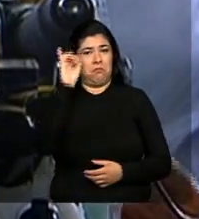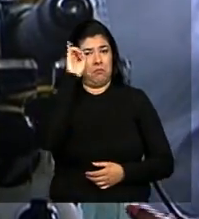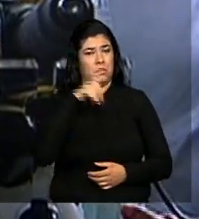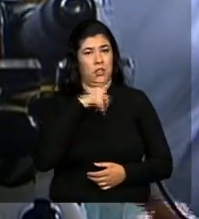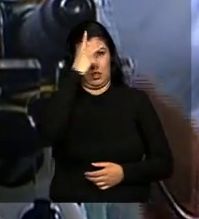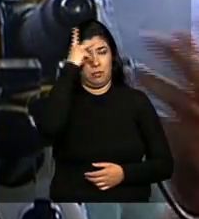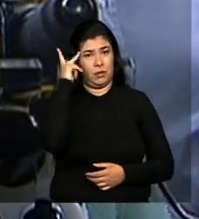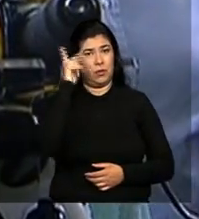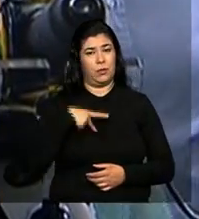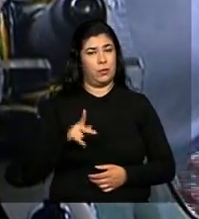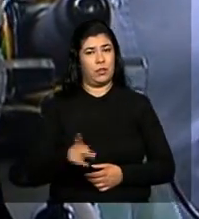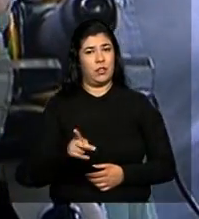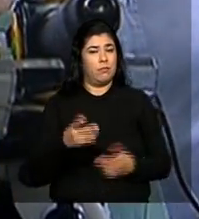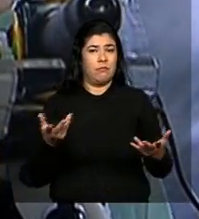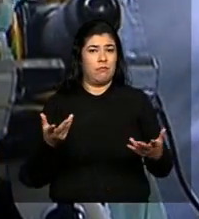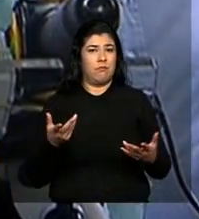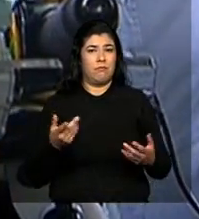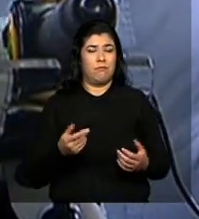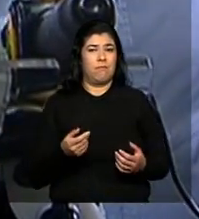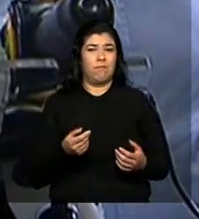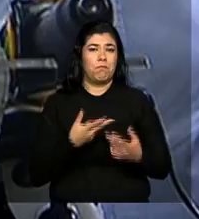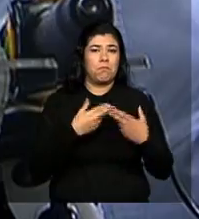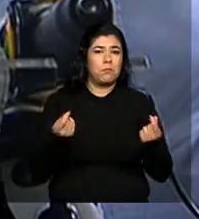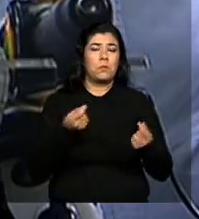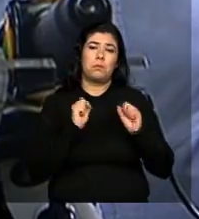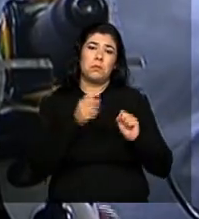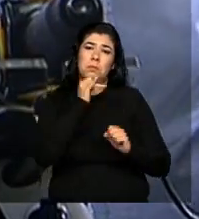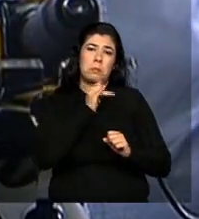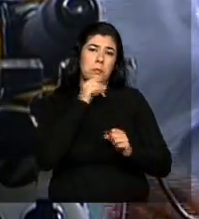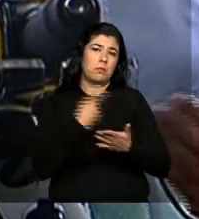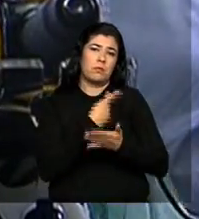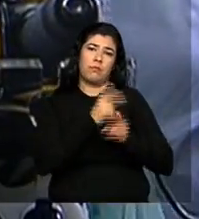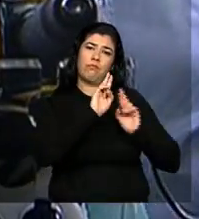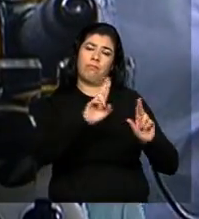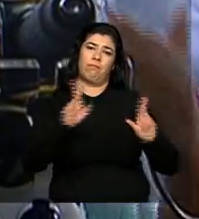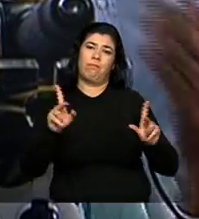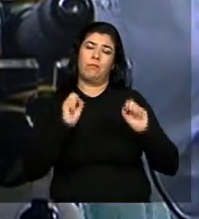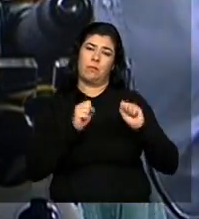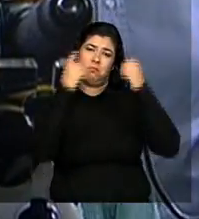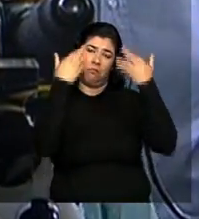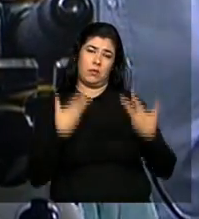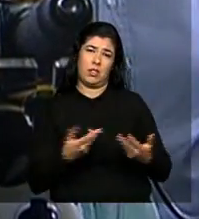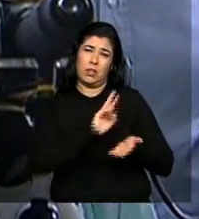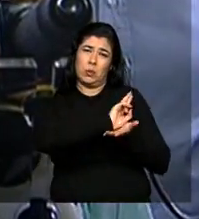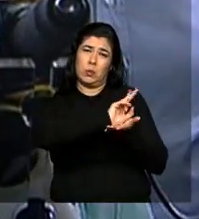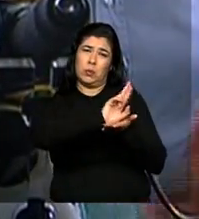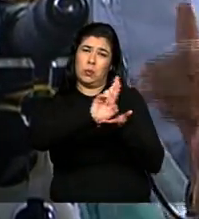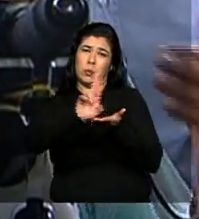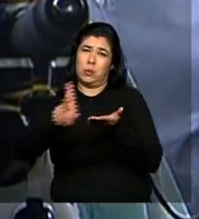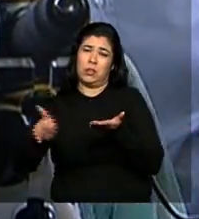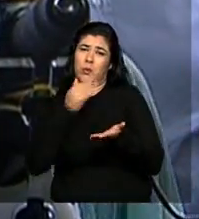casos, né, que são absolutamente justificáveis. Mas, como tem vários casos desse